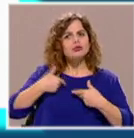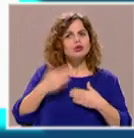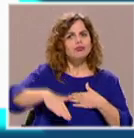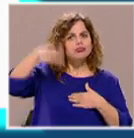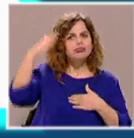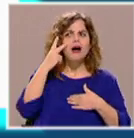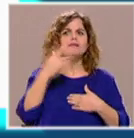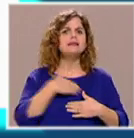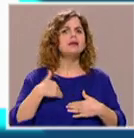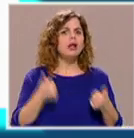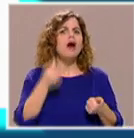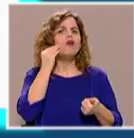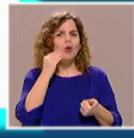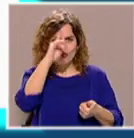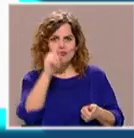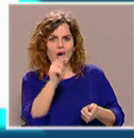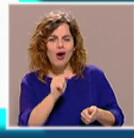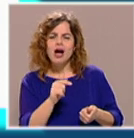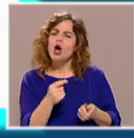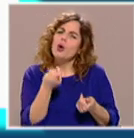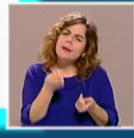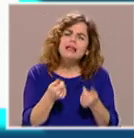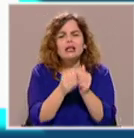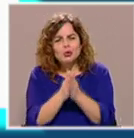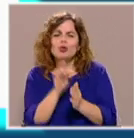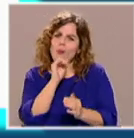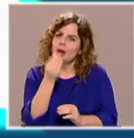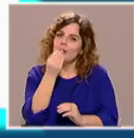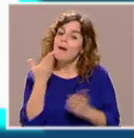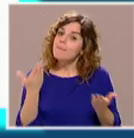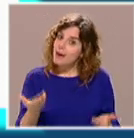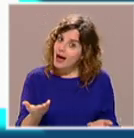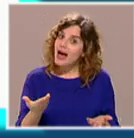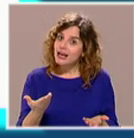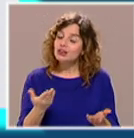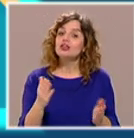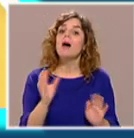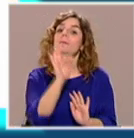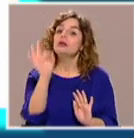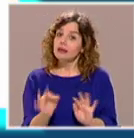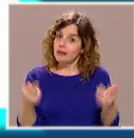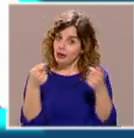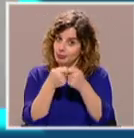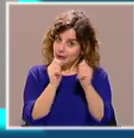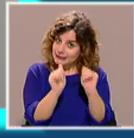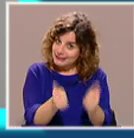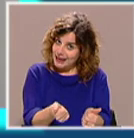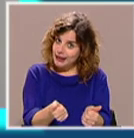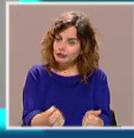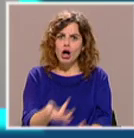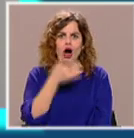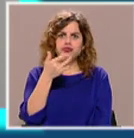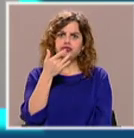saudável? Podes comer um pouco de tudo, mas em quantidades adequadas. E nada